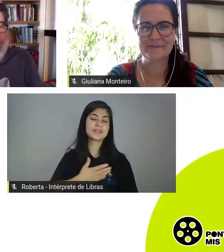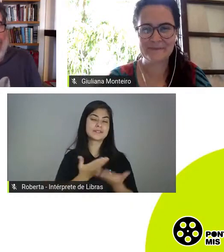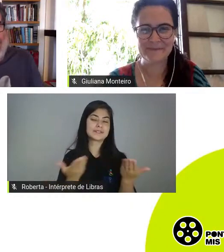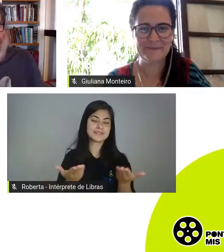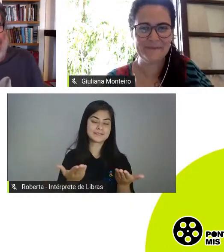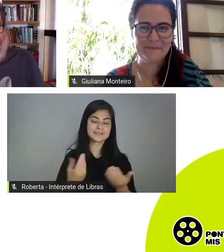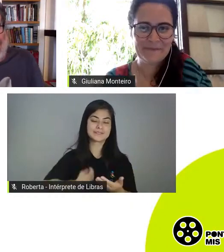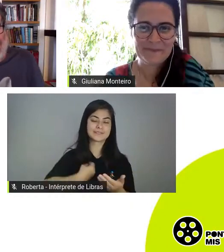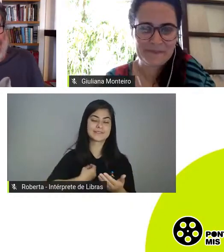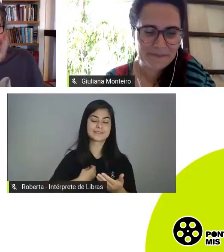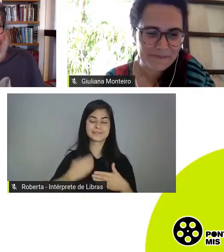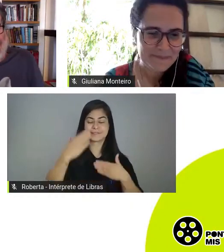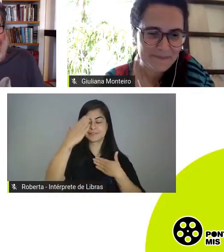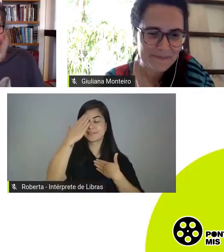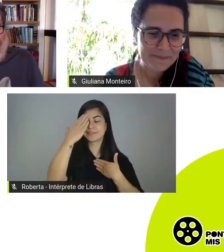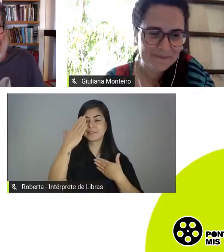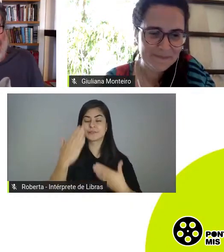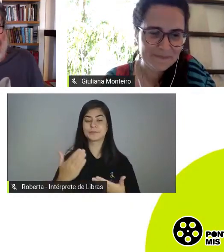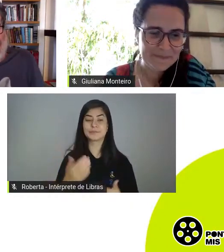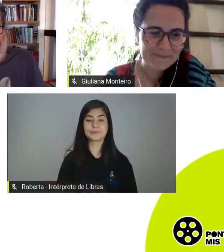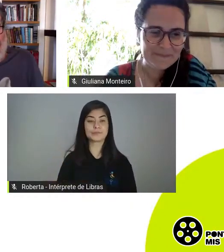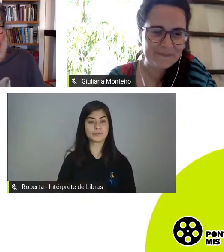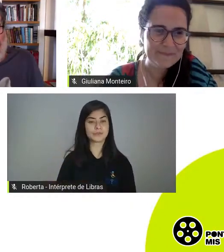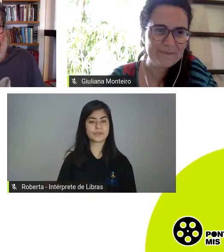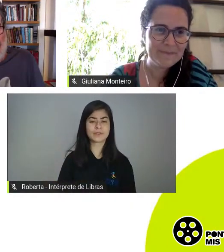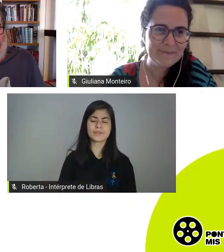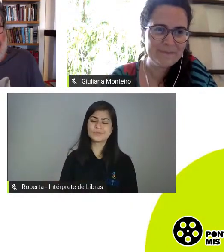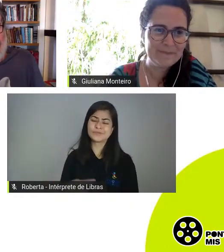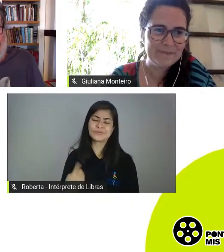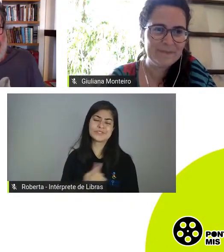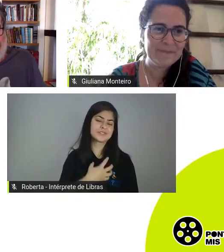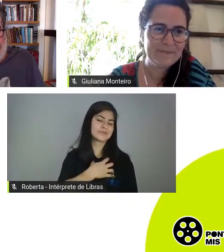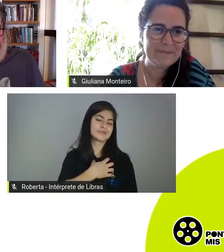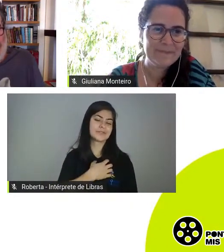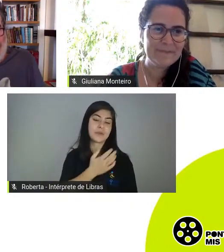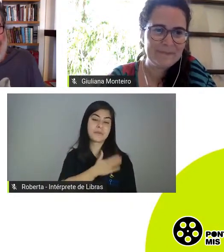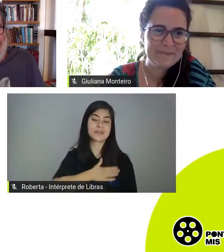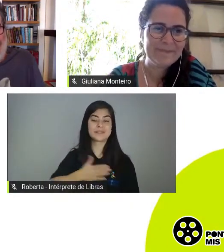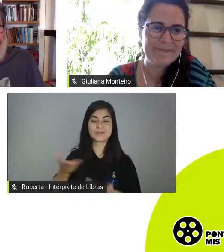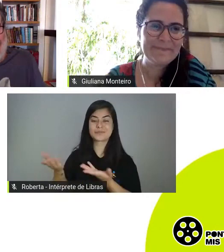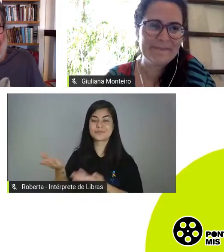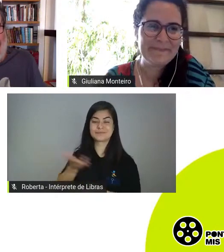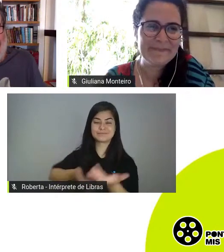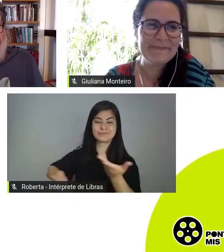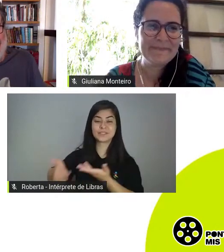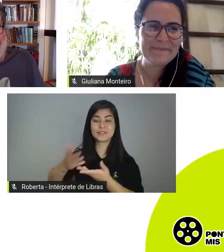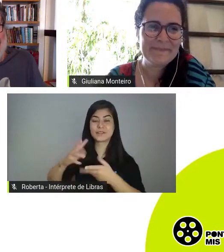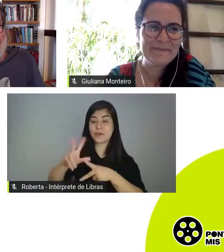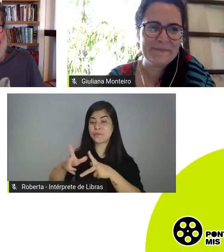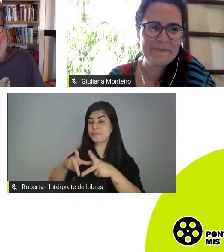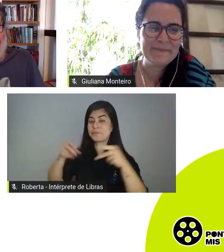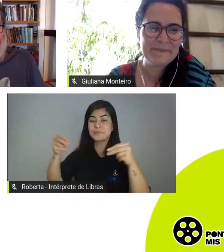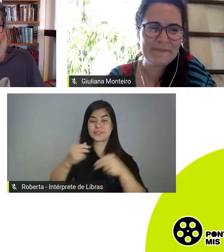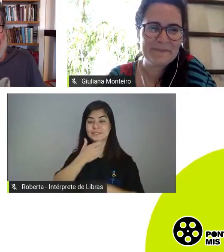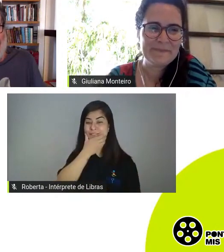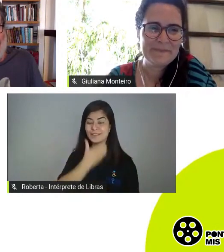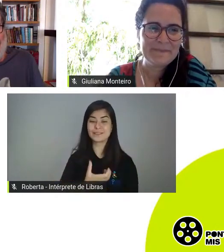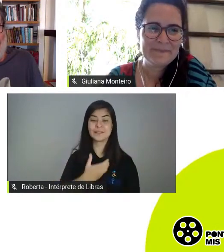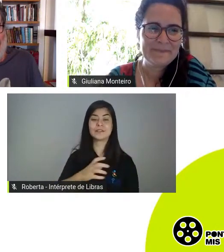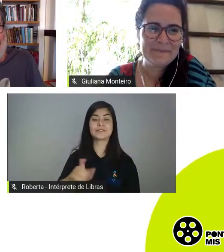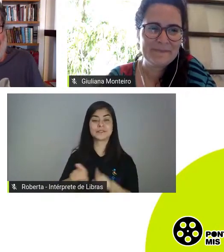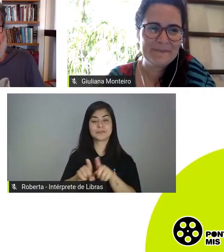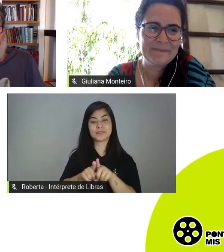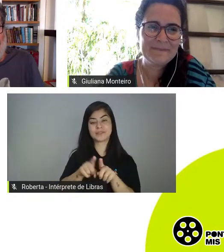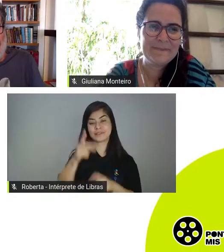obrigado. O prazer é nosso, essa troca é um presentão, né, de Natal realmente para a gente e para o pessoal aí de casa